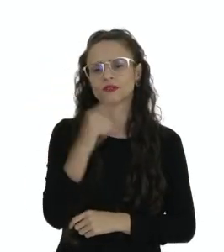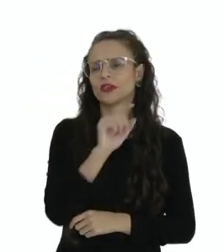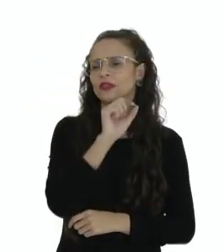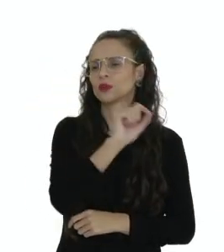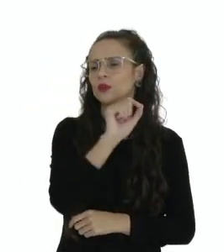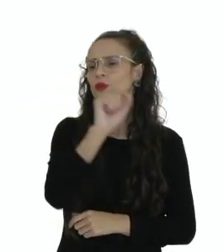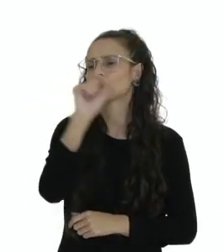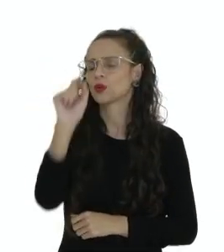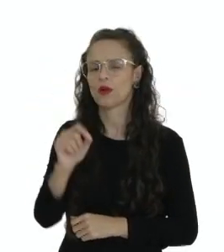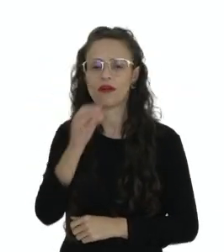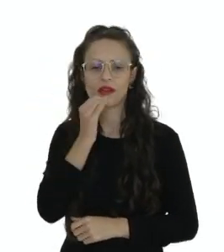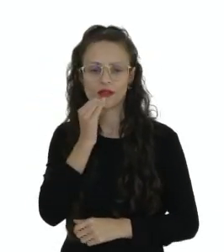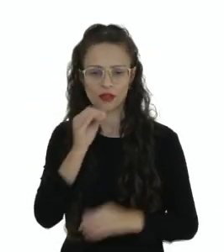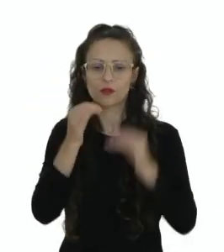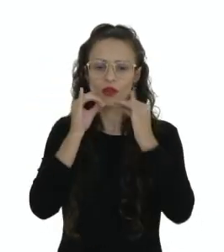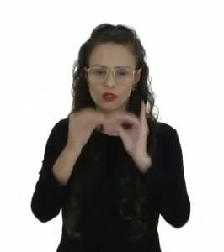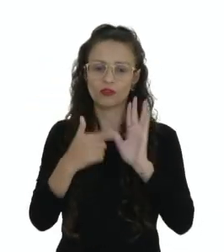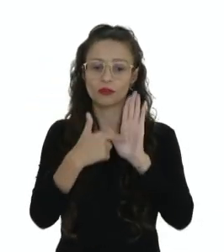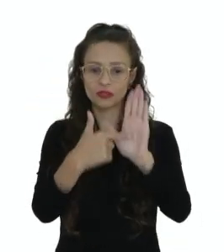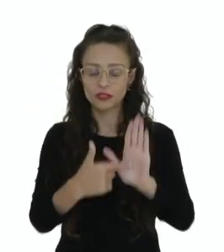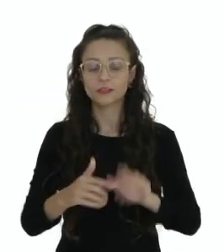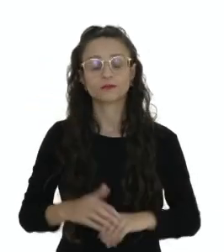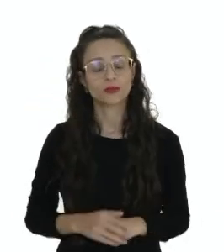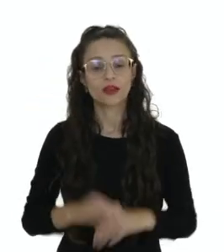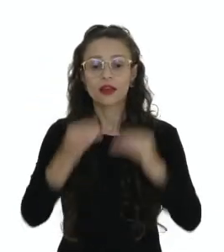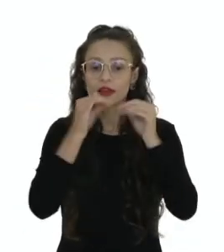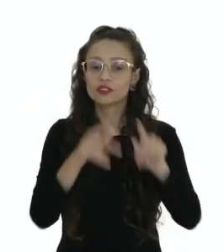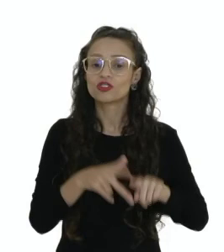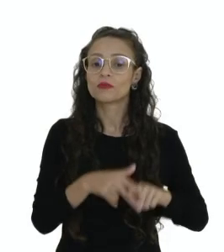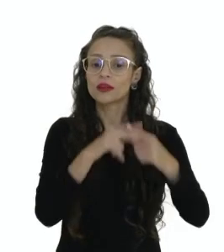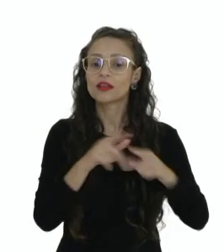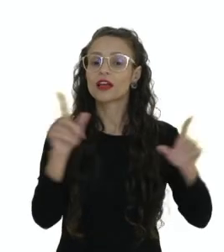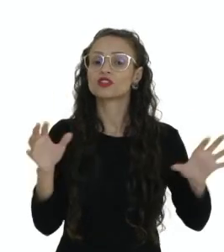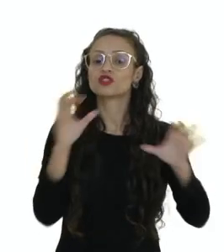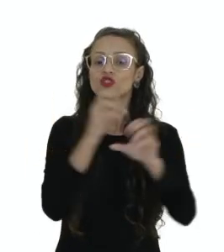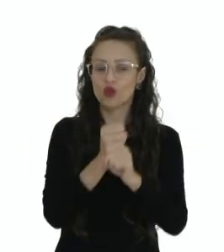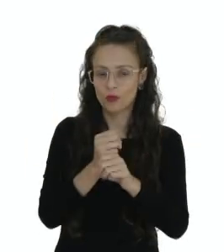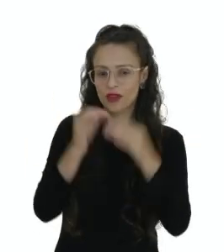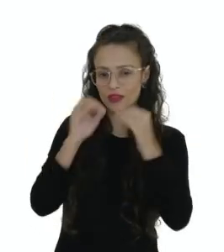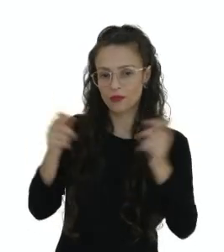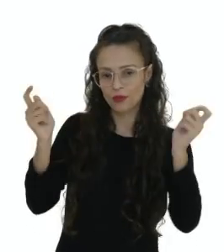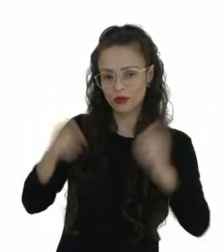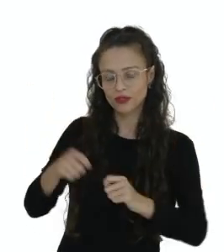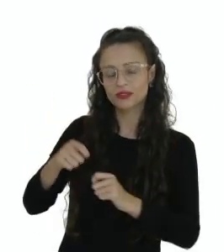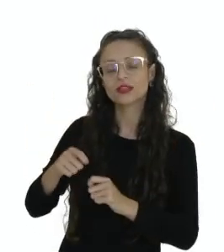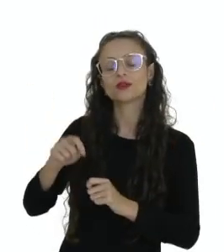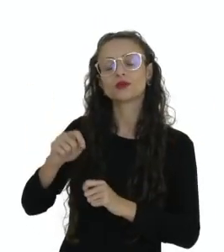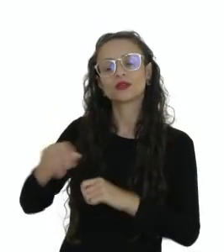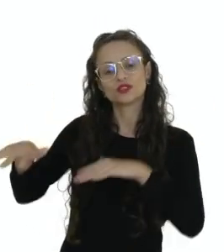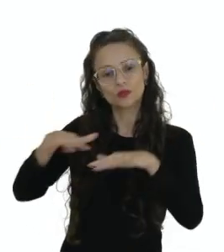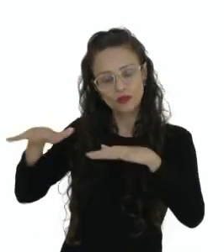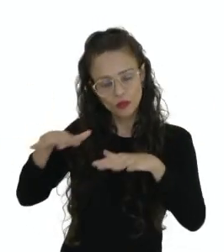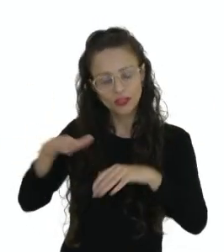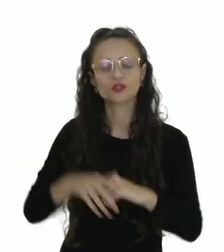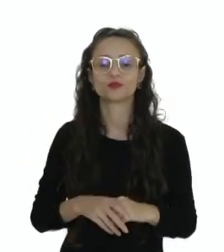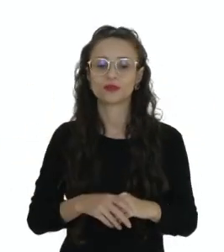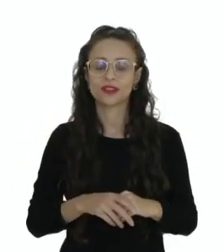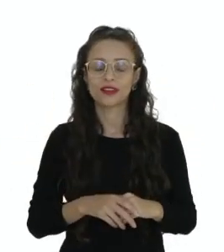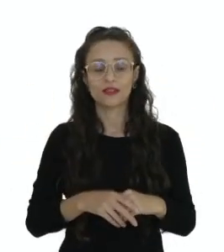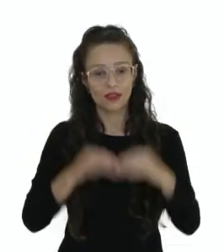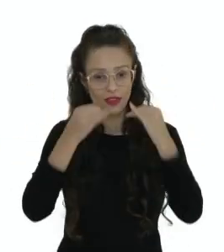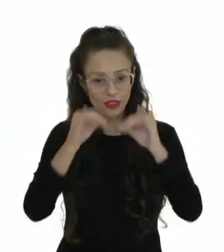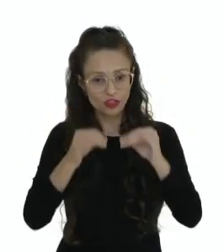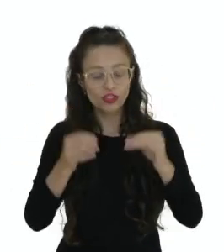formas com que a energia se apresenta. A energia mecânica é a soma das energias potenciais e cinéticas de um sistema, e que a energia